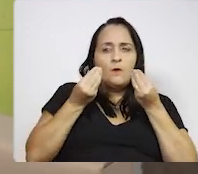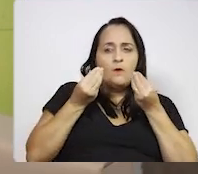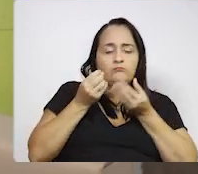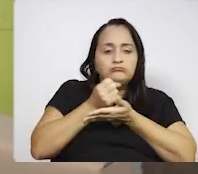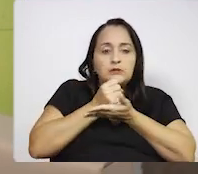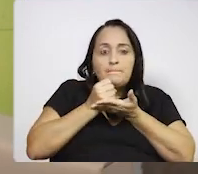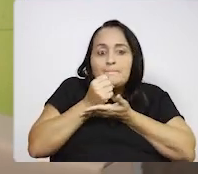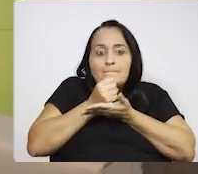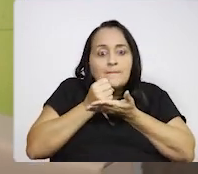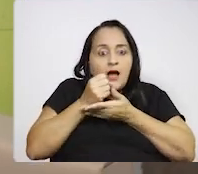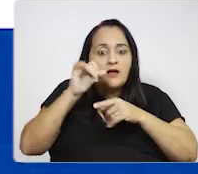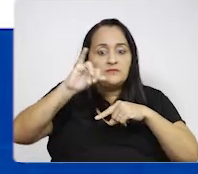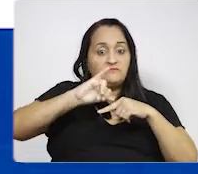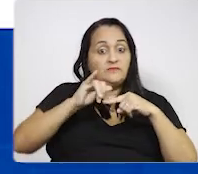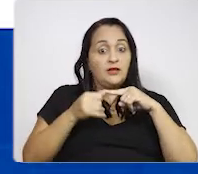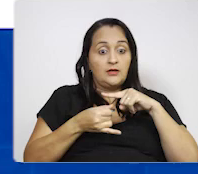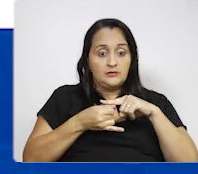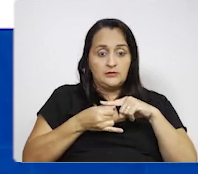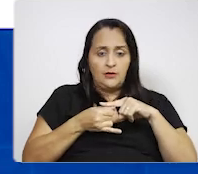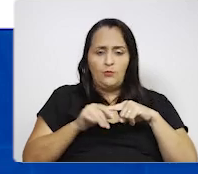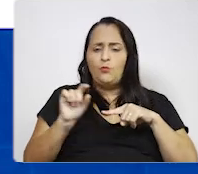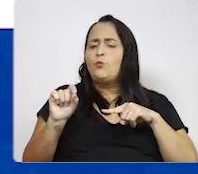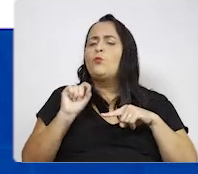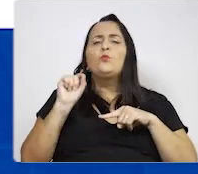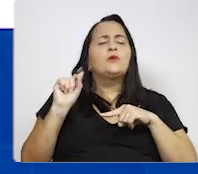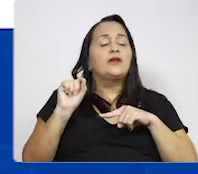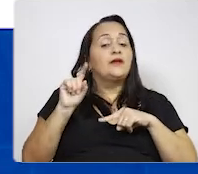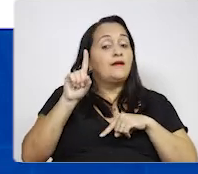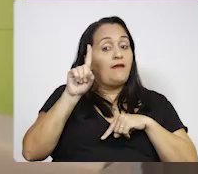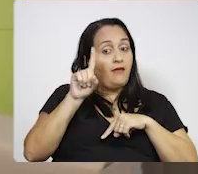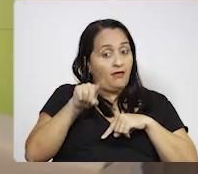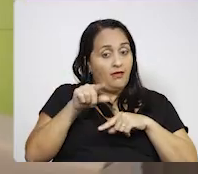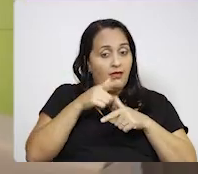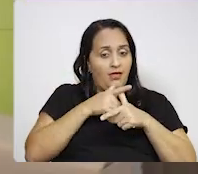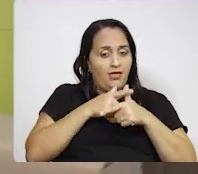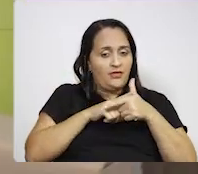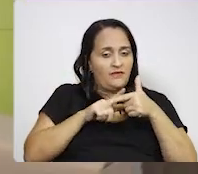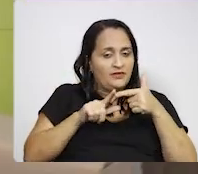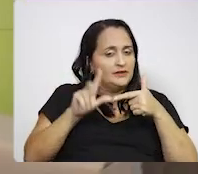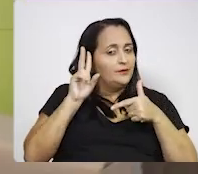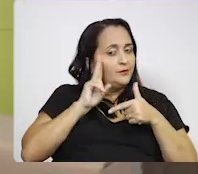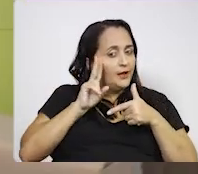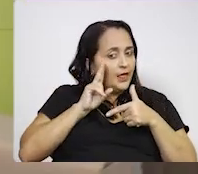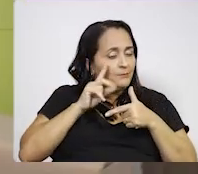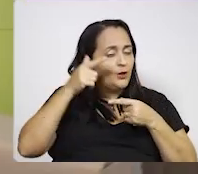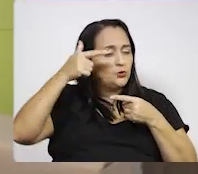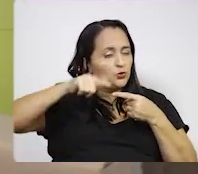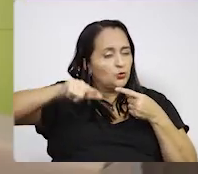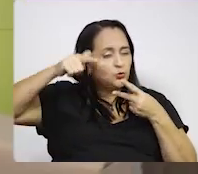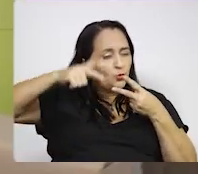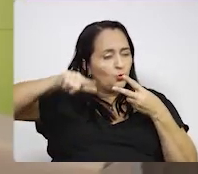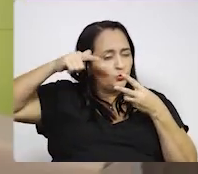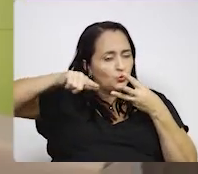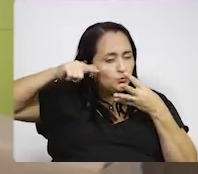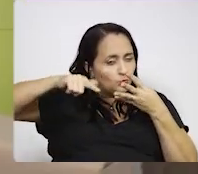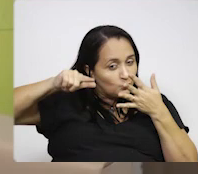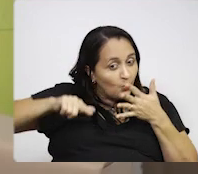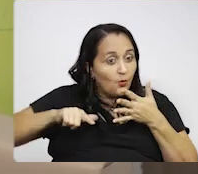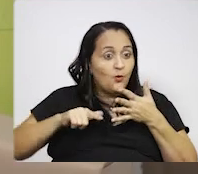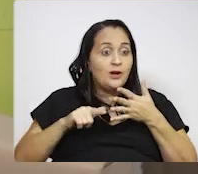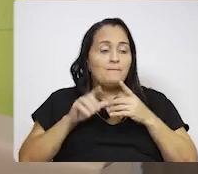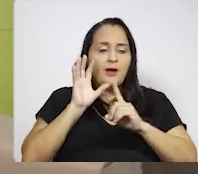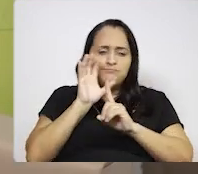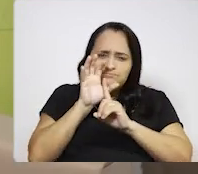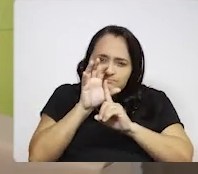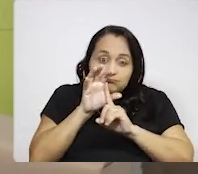aprendemos sobre frações. Fração é uma divisão. Lembra que eu fico martelando isso todo o tempo para que